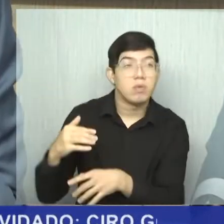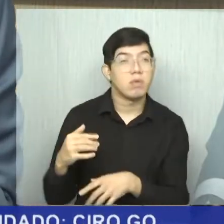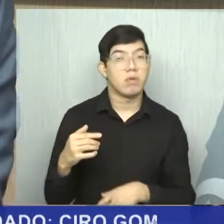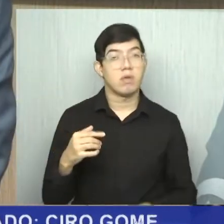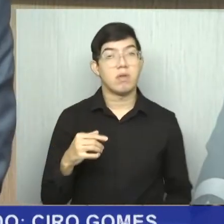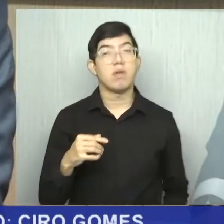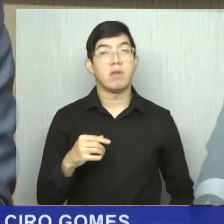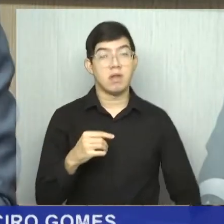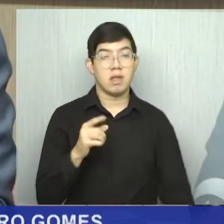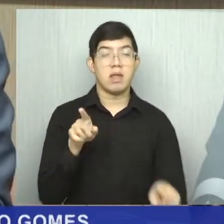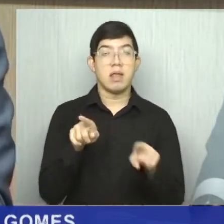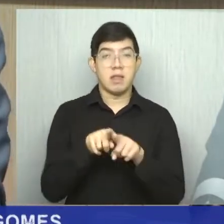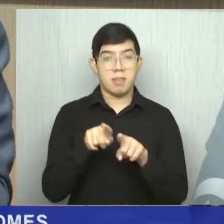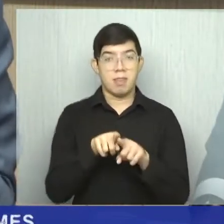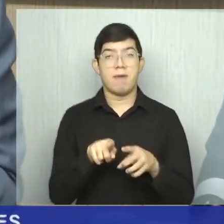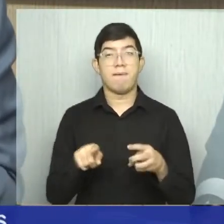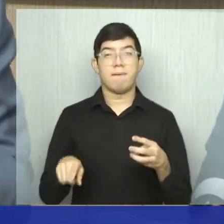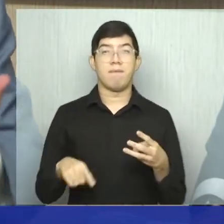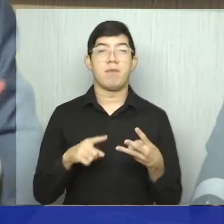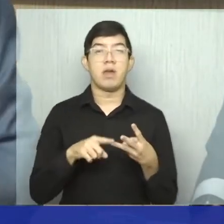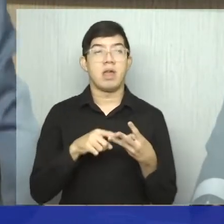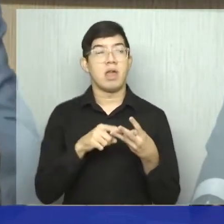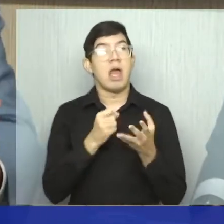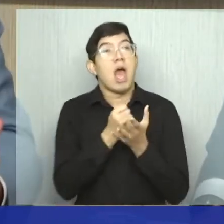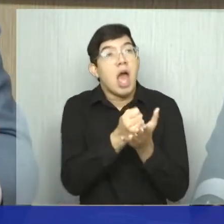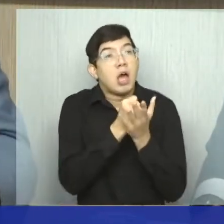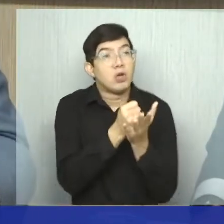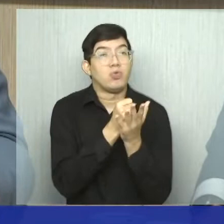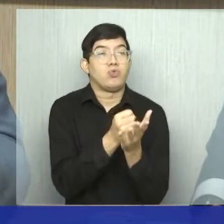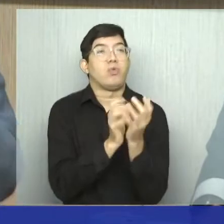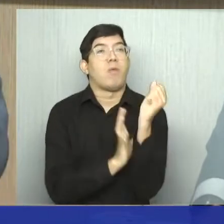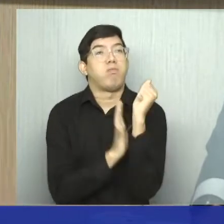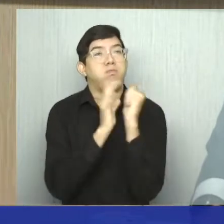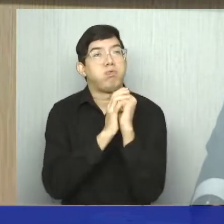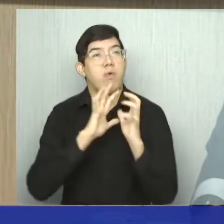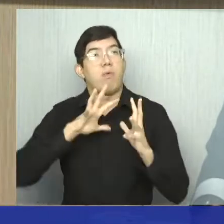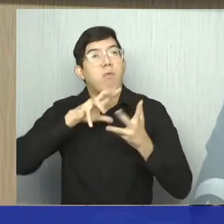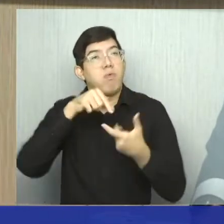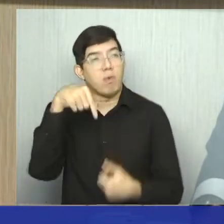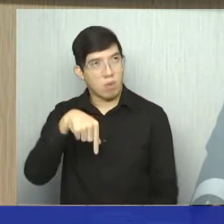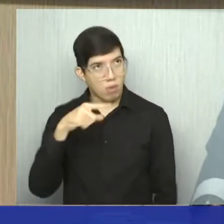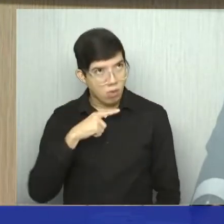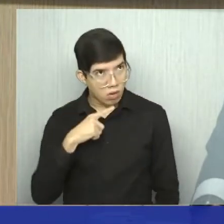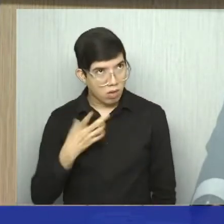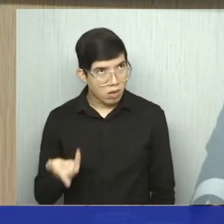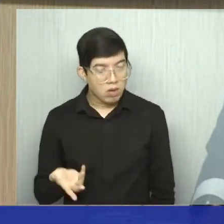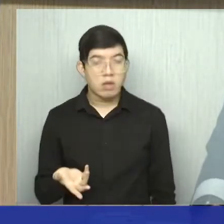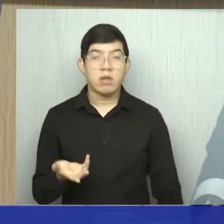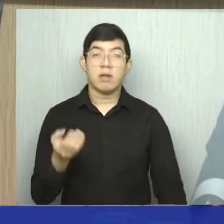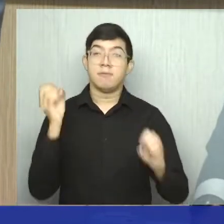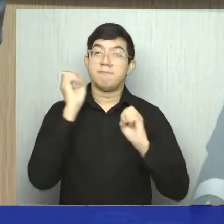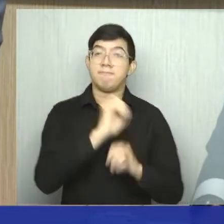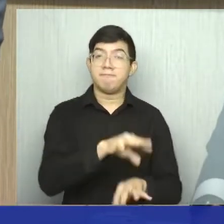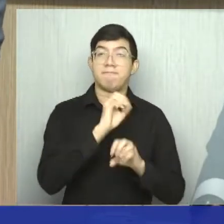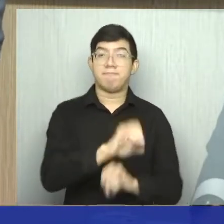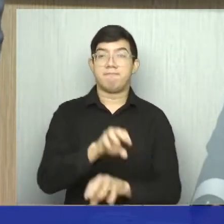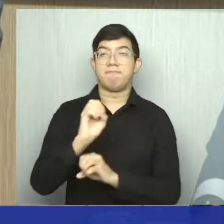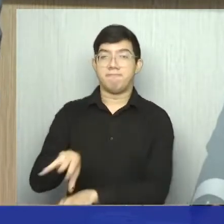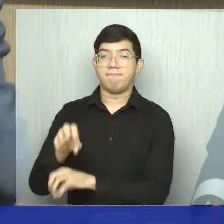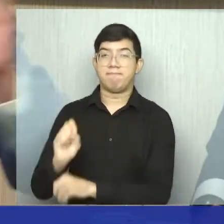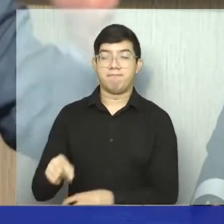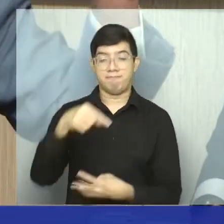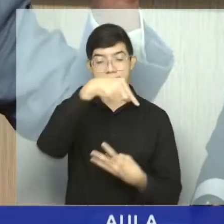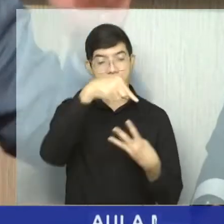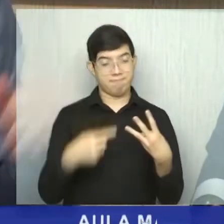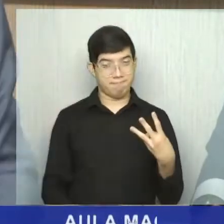consumo é amistoso à natureza, ao planeta Terra, na origem e no rejeito. Se a gente ensinar para as nossas crianças agora essas 3 perguntas ao invés só de